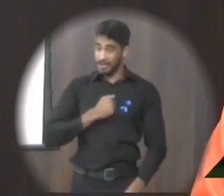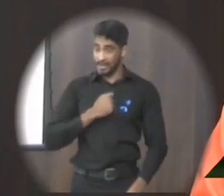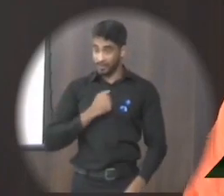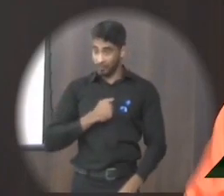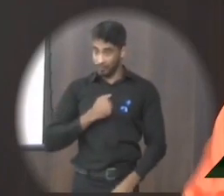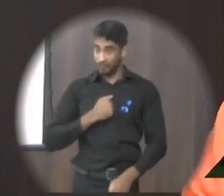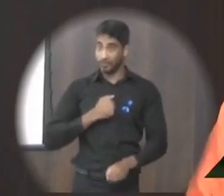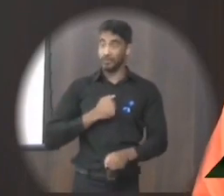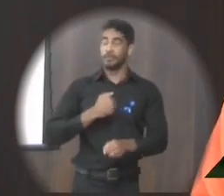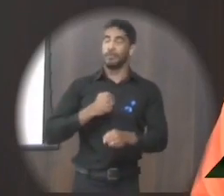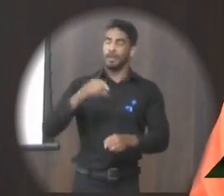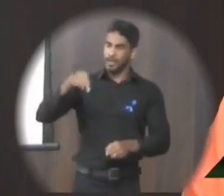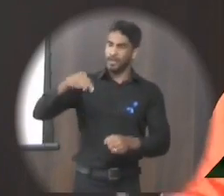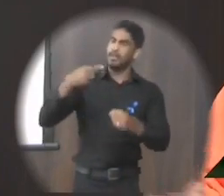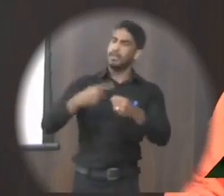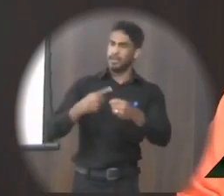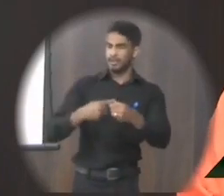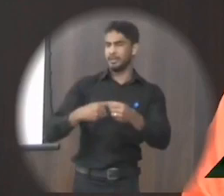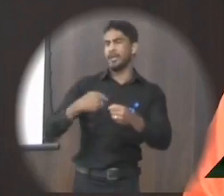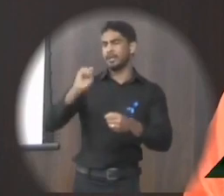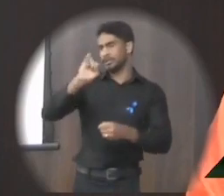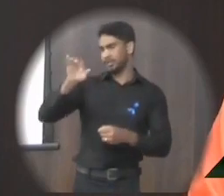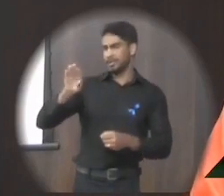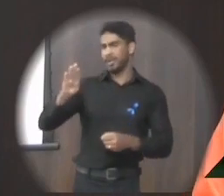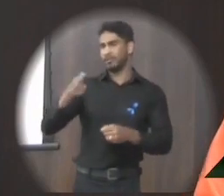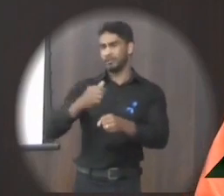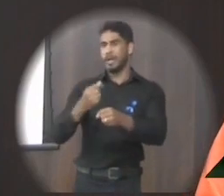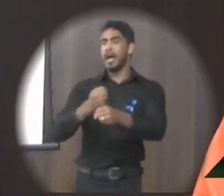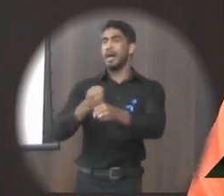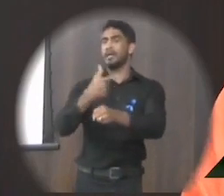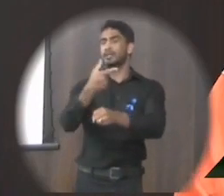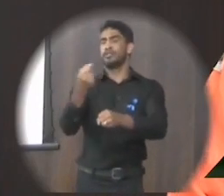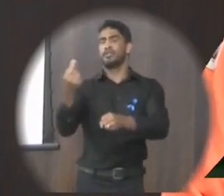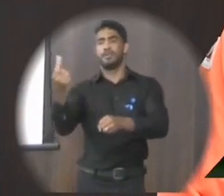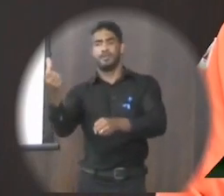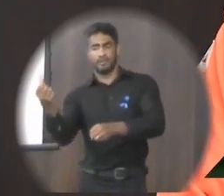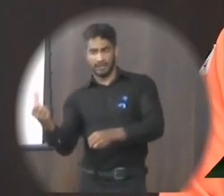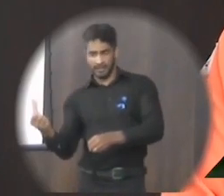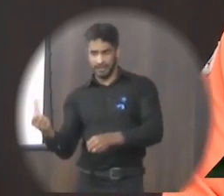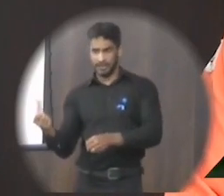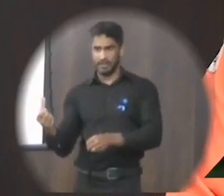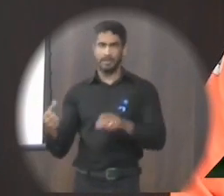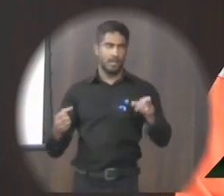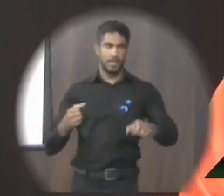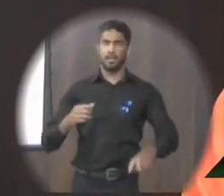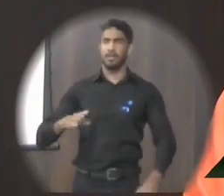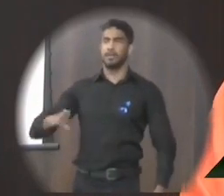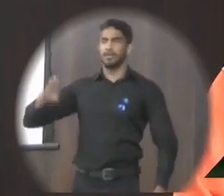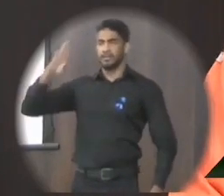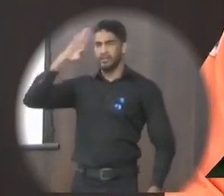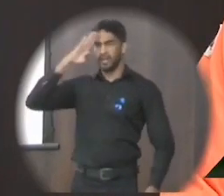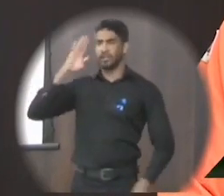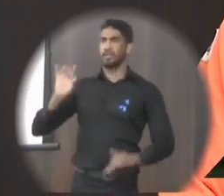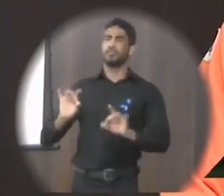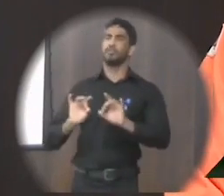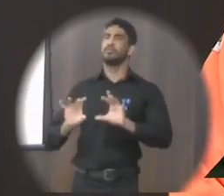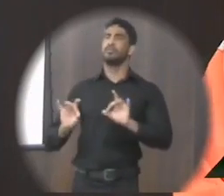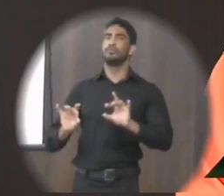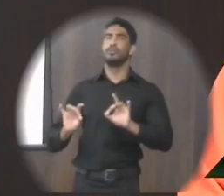cidade de Janaúba, onde eu aqui estive também nessa inauguração como sargento à época.